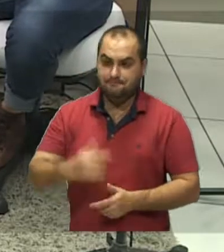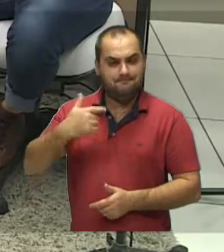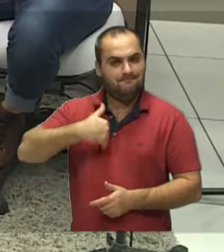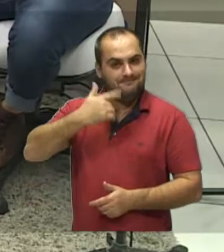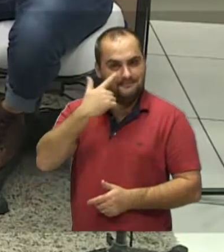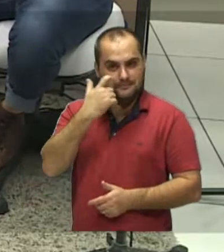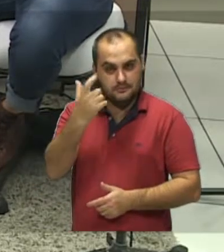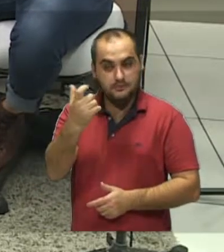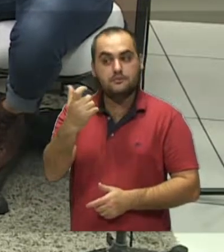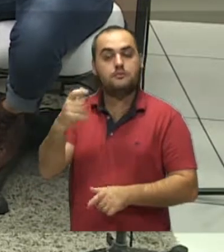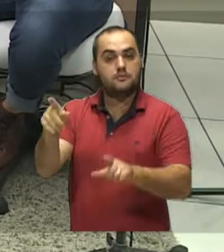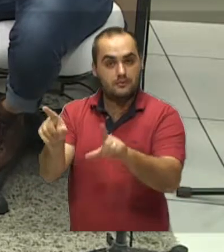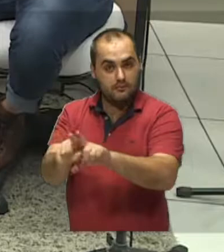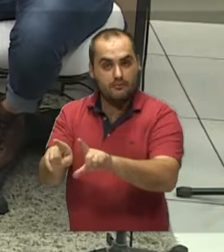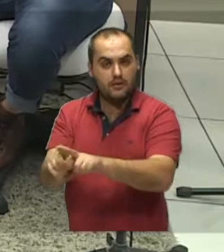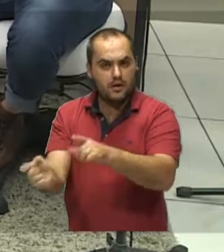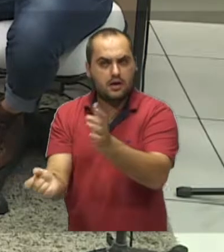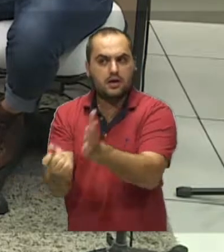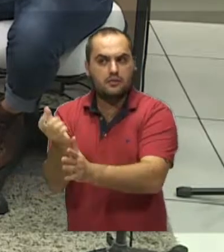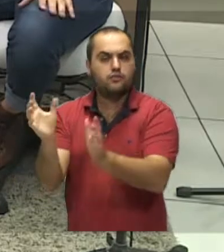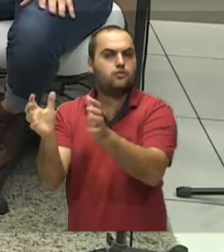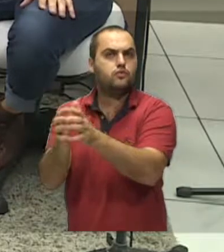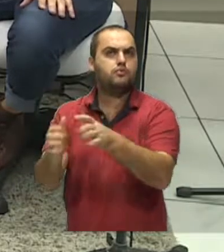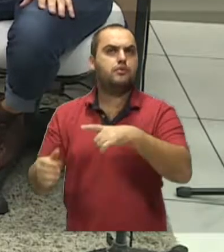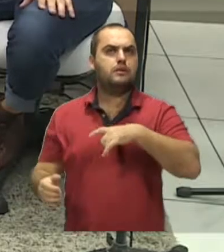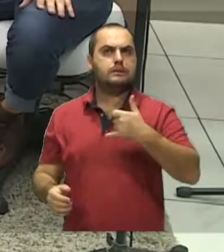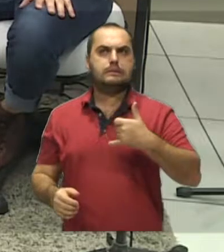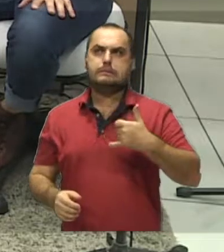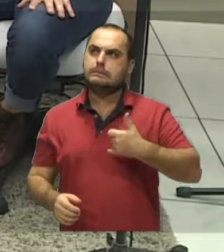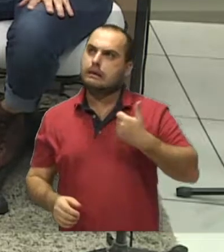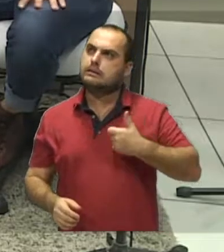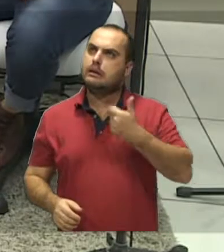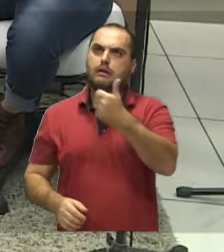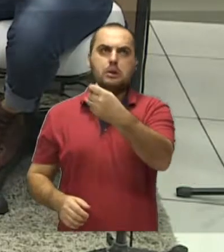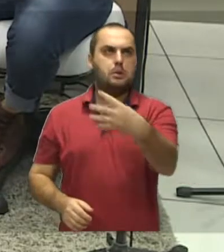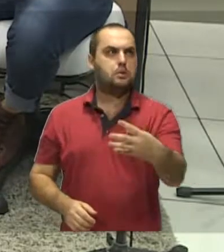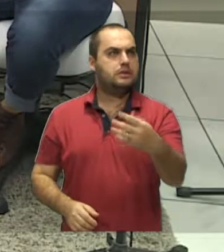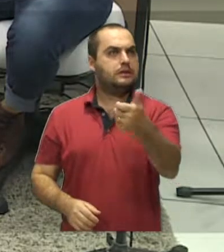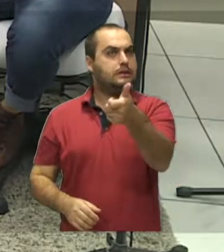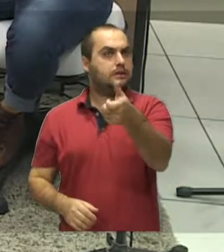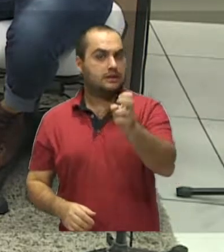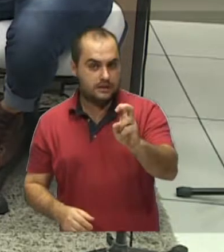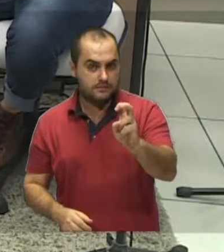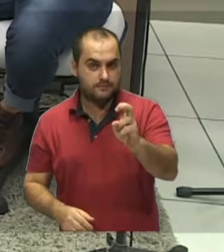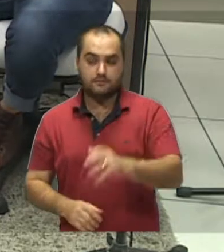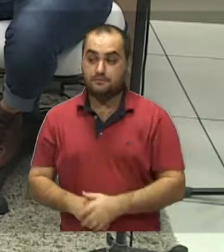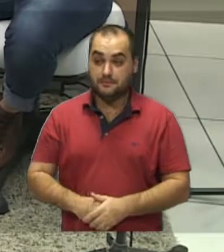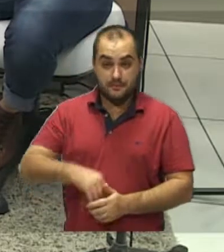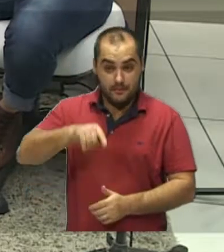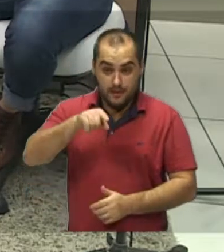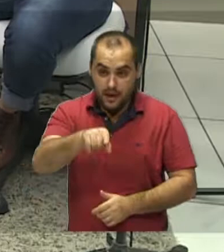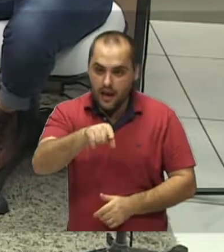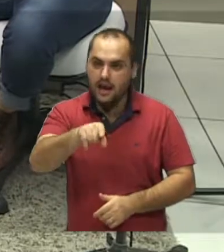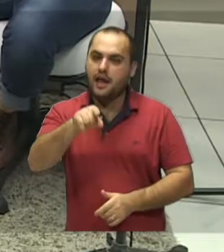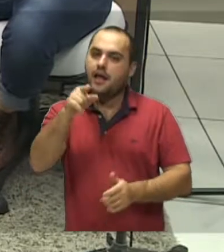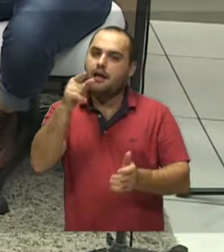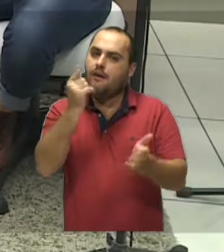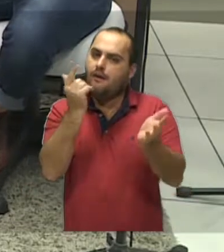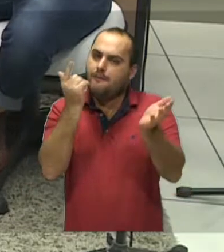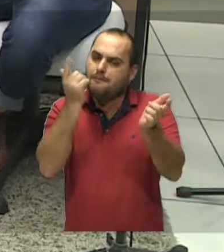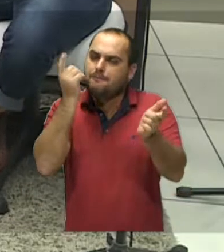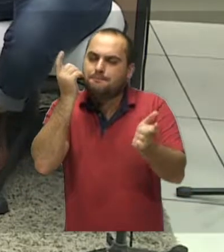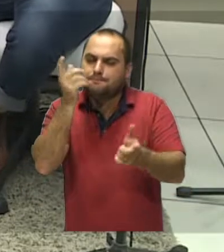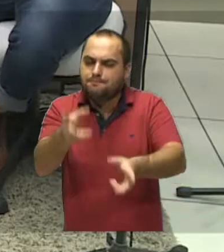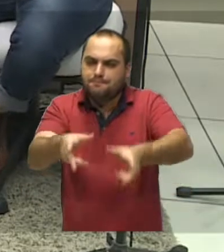inclusive montou uma banda, eu era super nova, tinha 14 para 15 anos. E ali eu comecei a perceber que eu gostava muito de